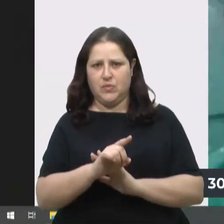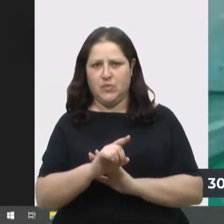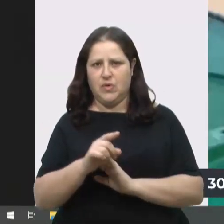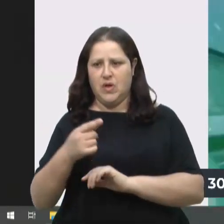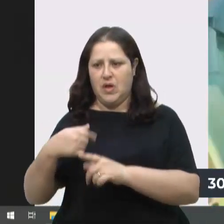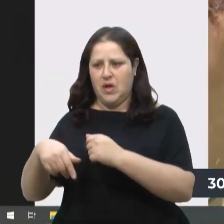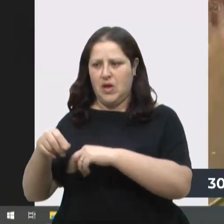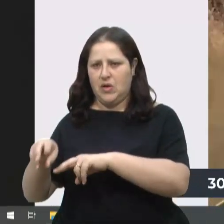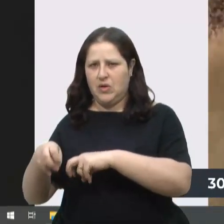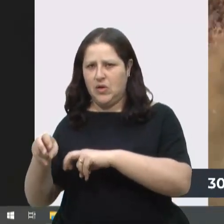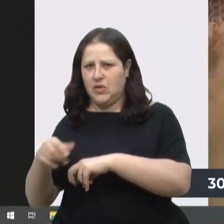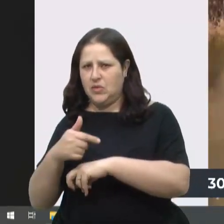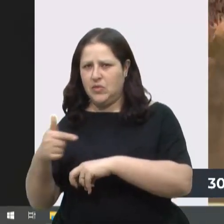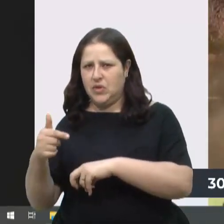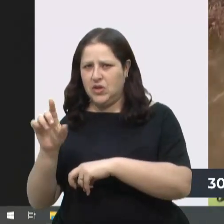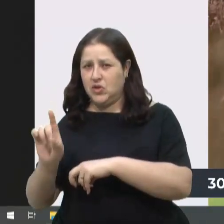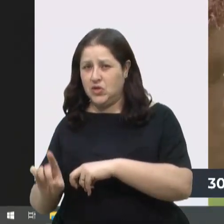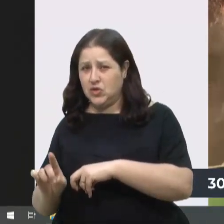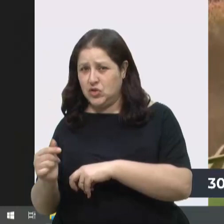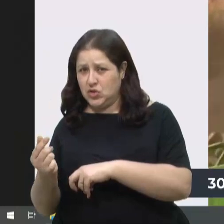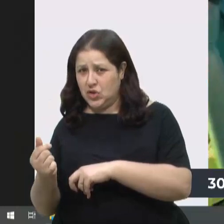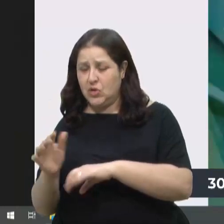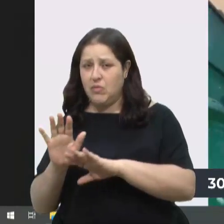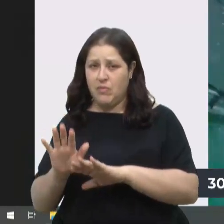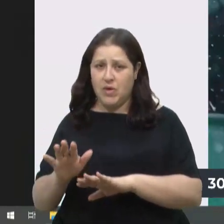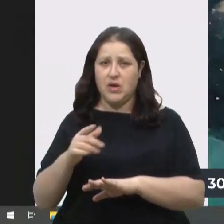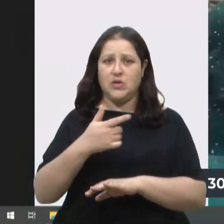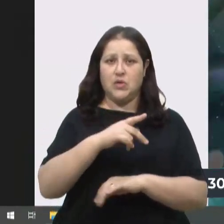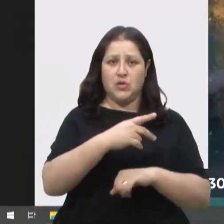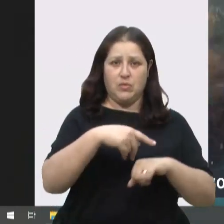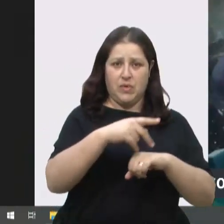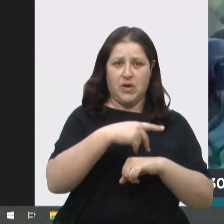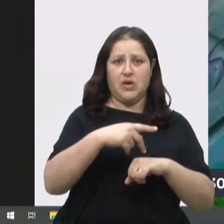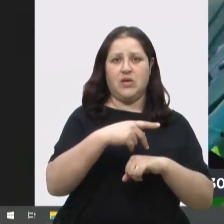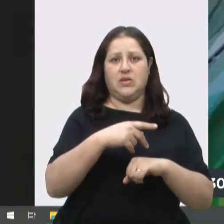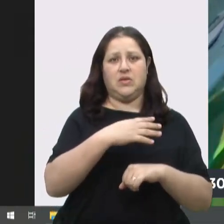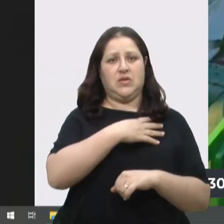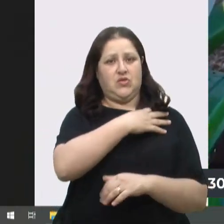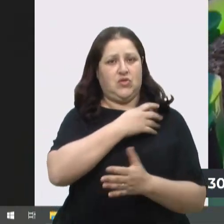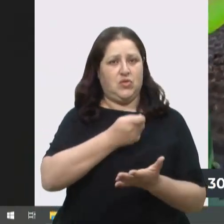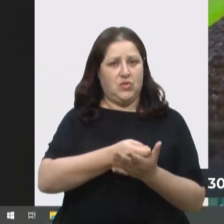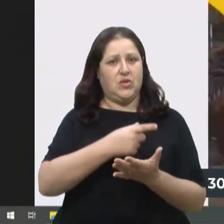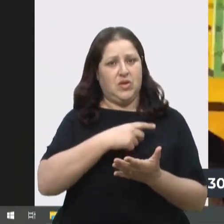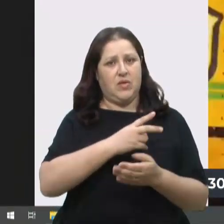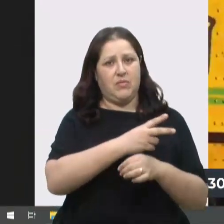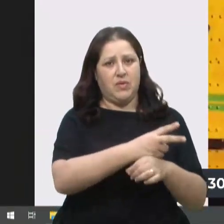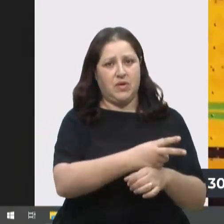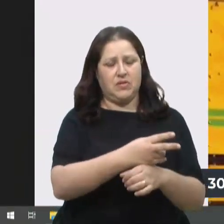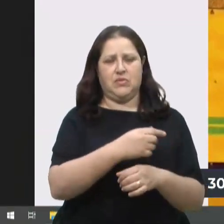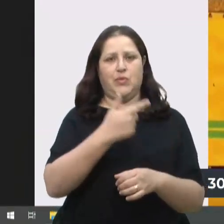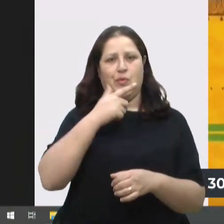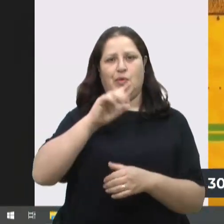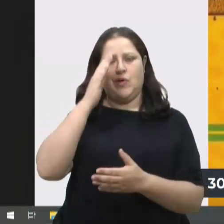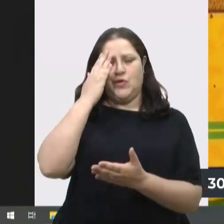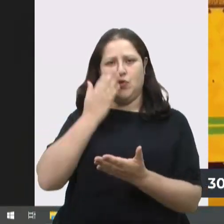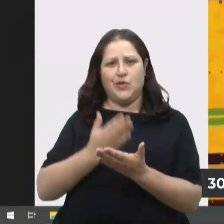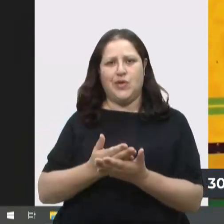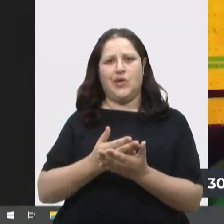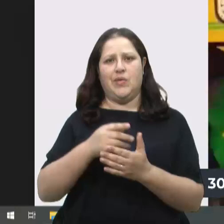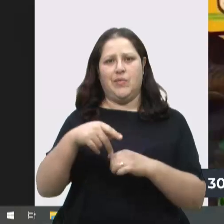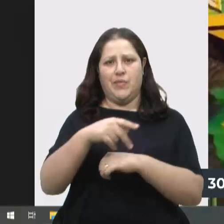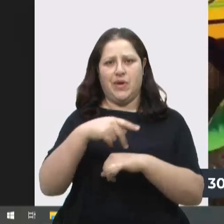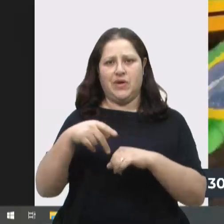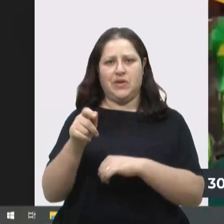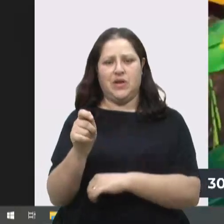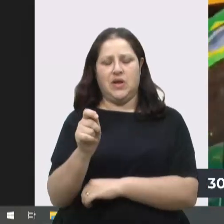Faz o L, né? Cadê a plaquinha aí, Ana? Levanta a plaquinha para nós. É inacreditável, né? Para a Argentina, para gasoduto, olha lá.